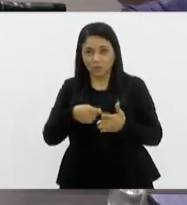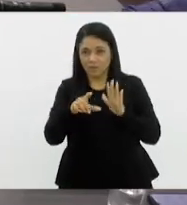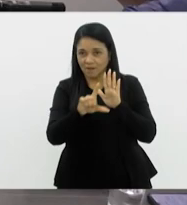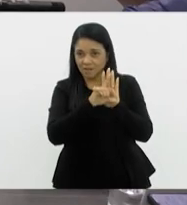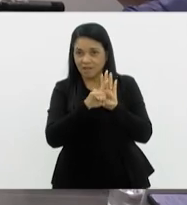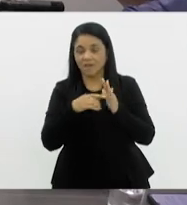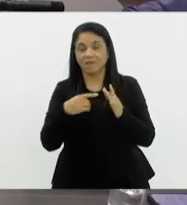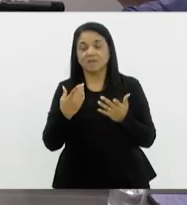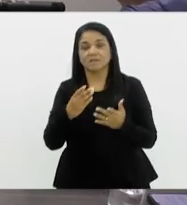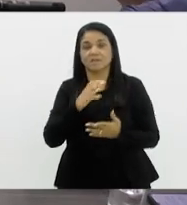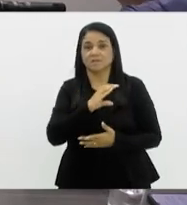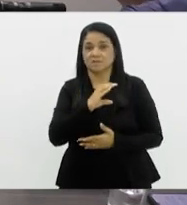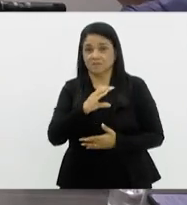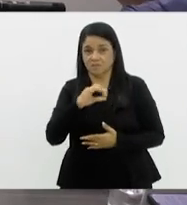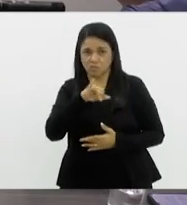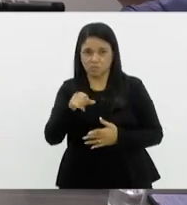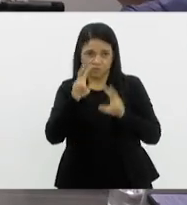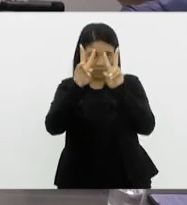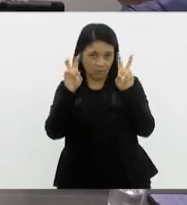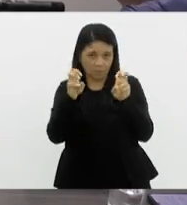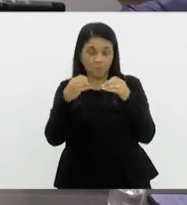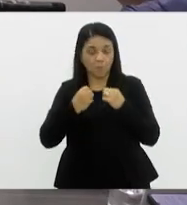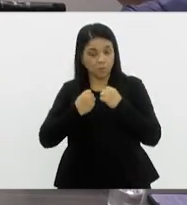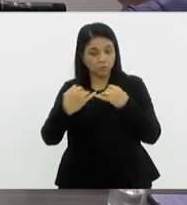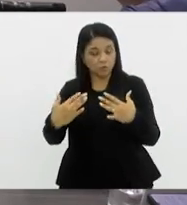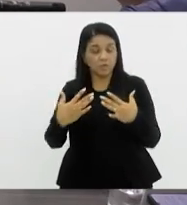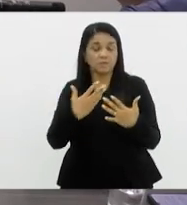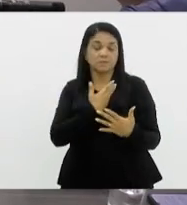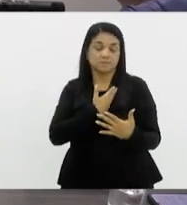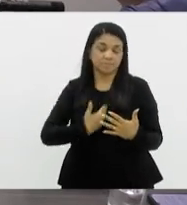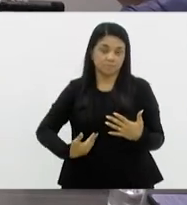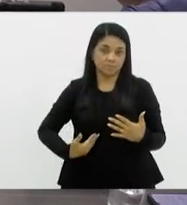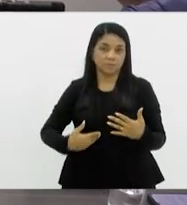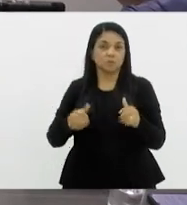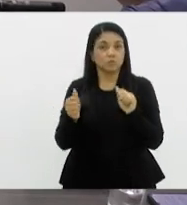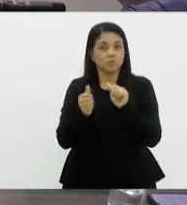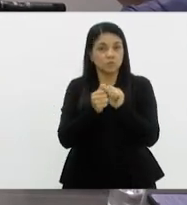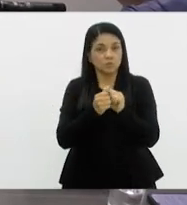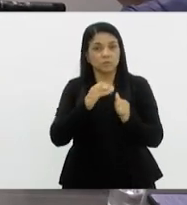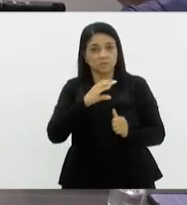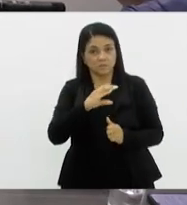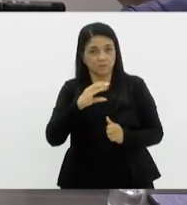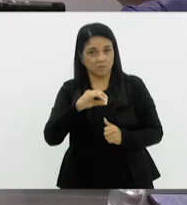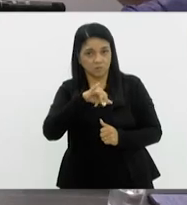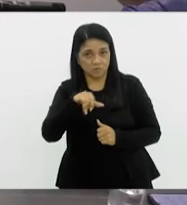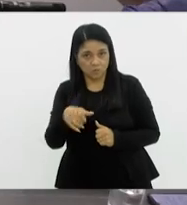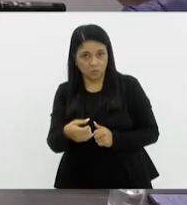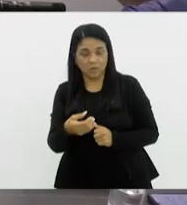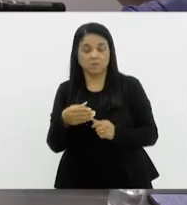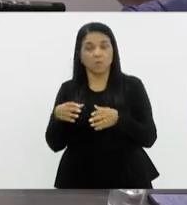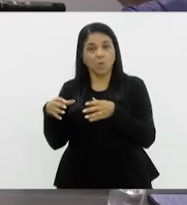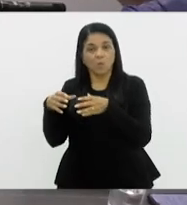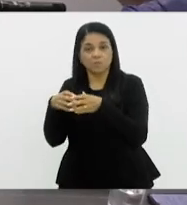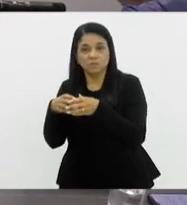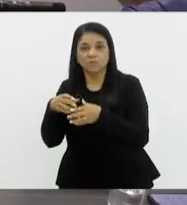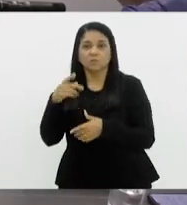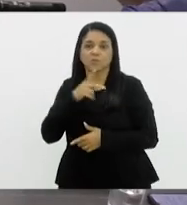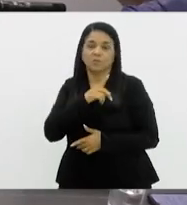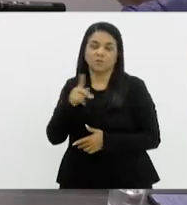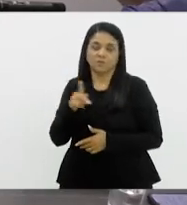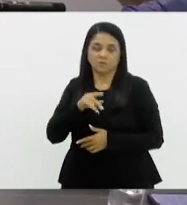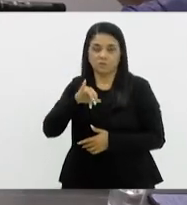como o tema está na CCJ, de fazer uma audiência conjunta da CCJ com a comissão do deputado professor Josemar, porque aí é um